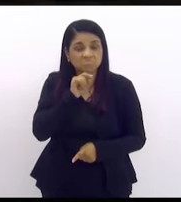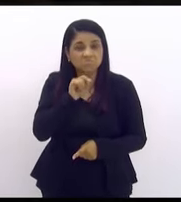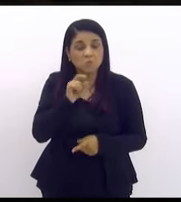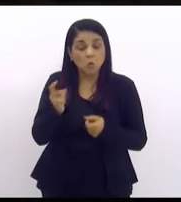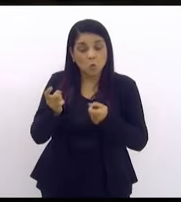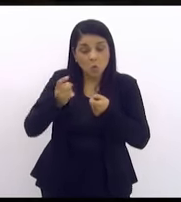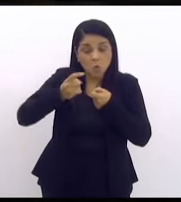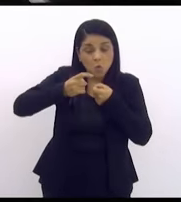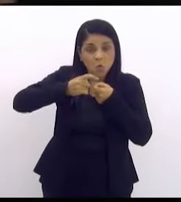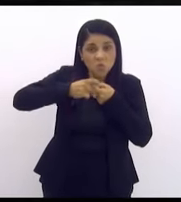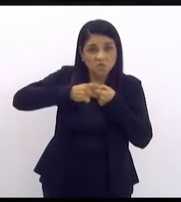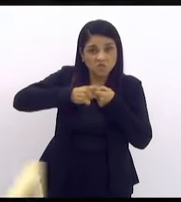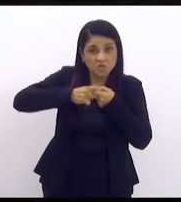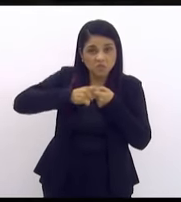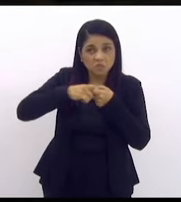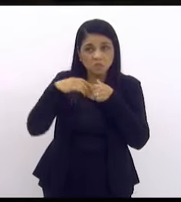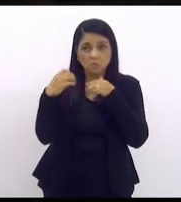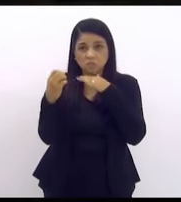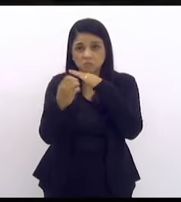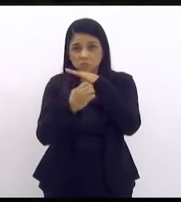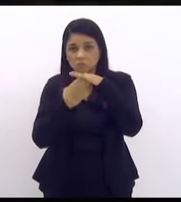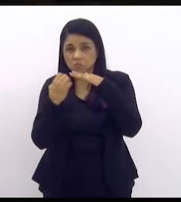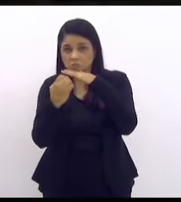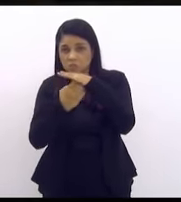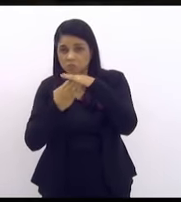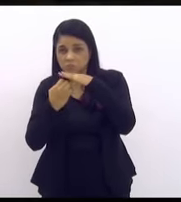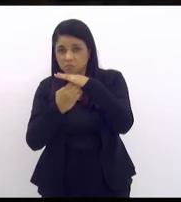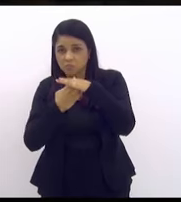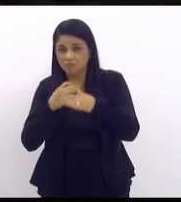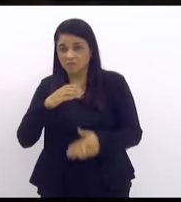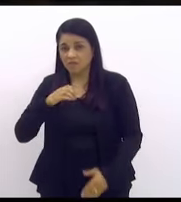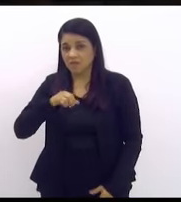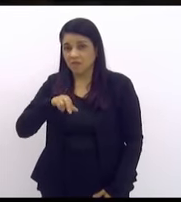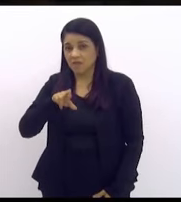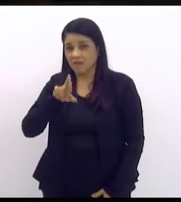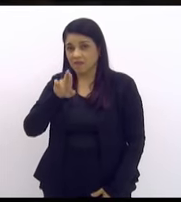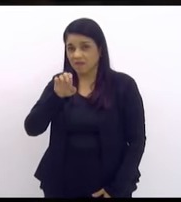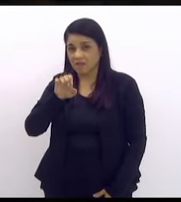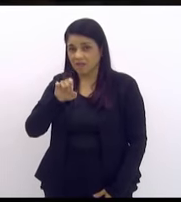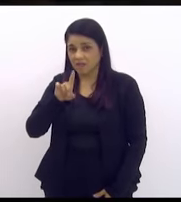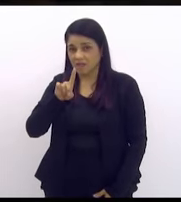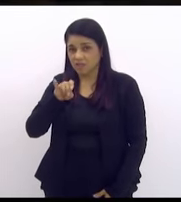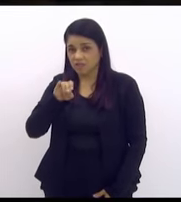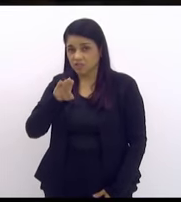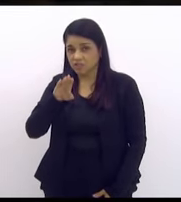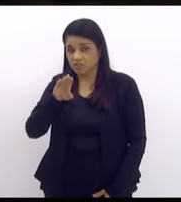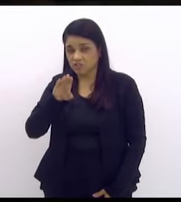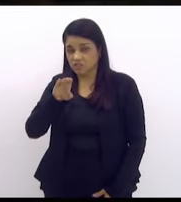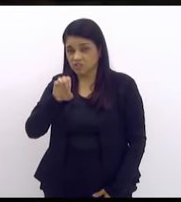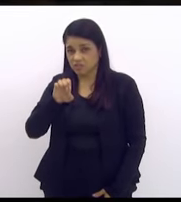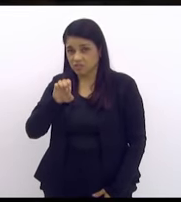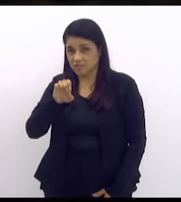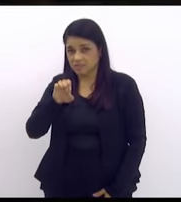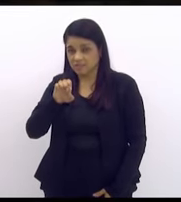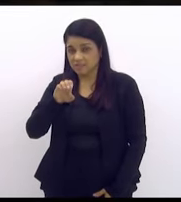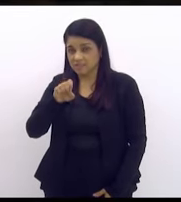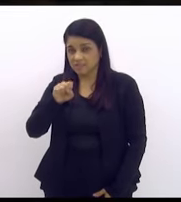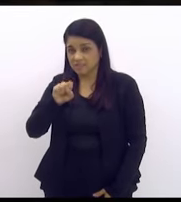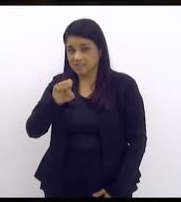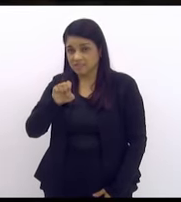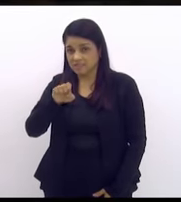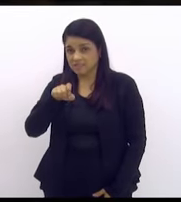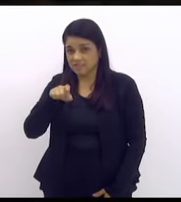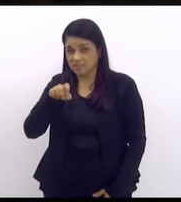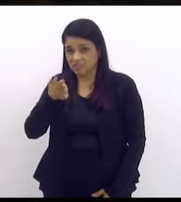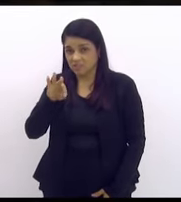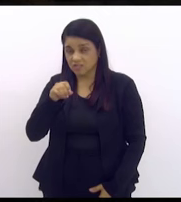convênio com a empresa denominada Credicesta, que cobra um juro